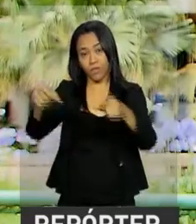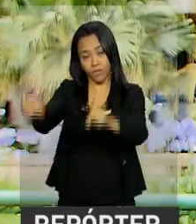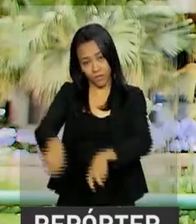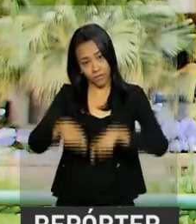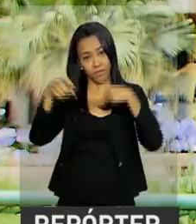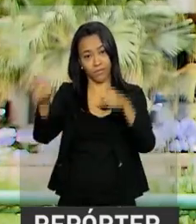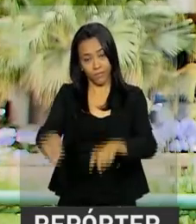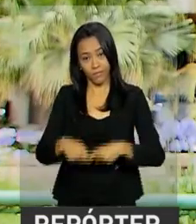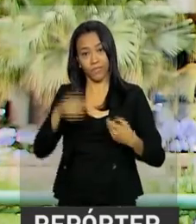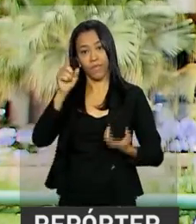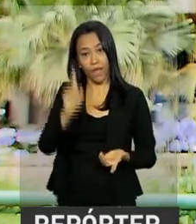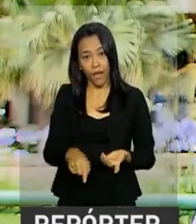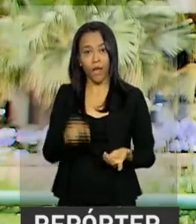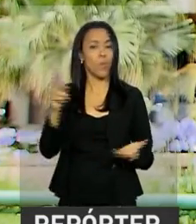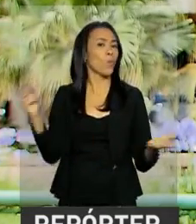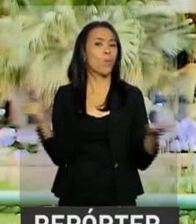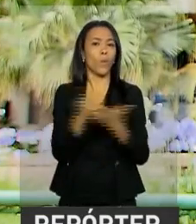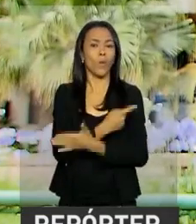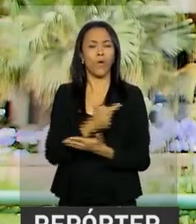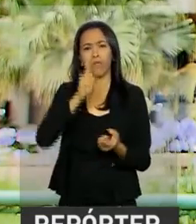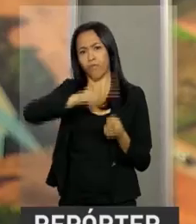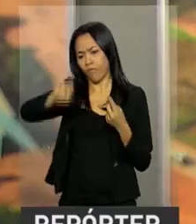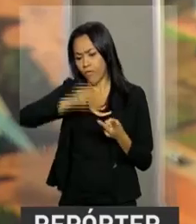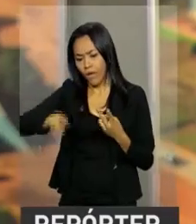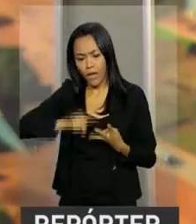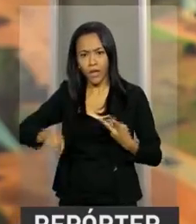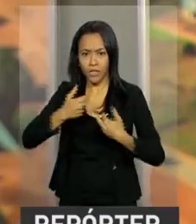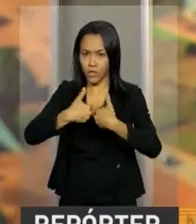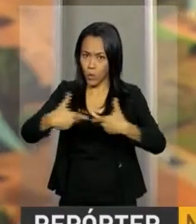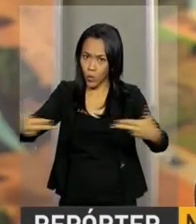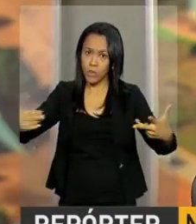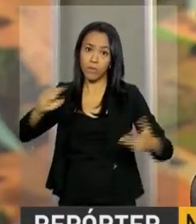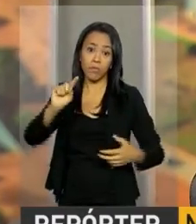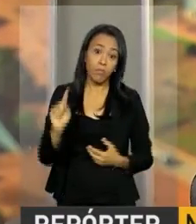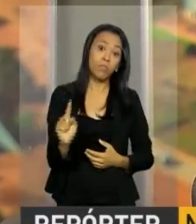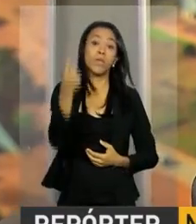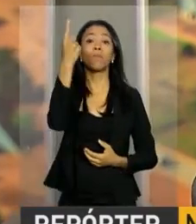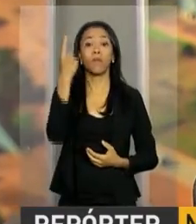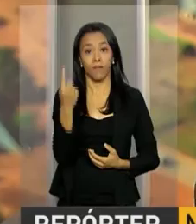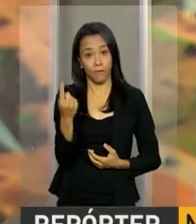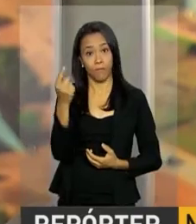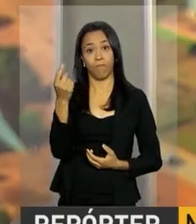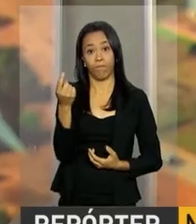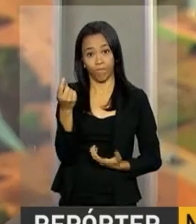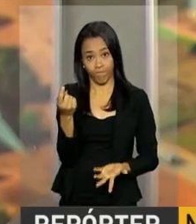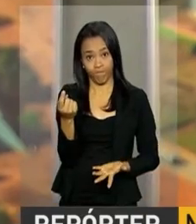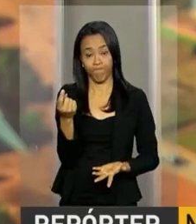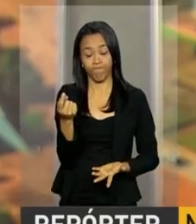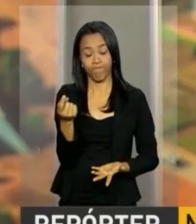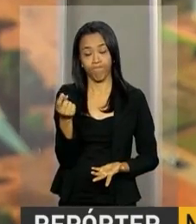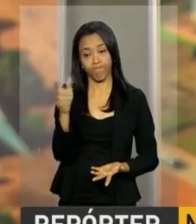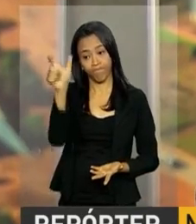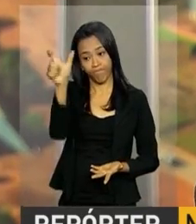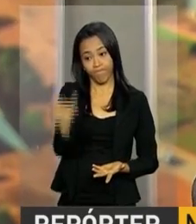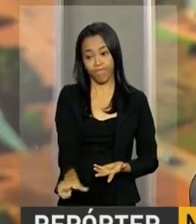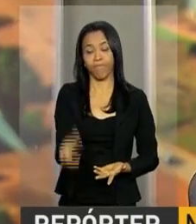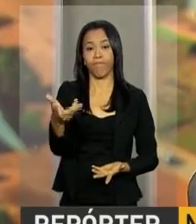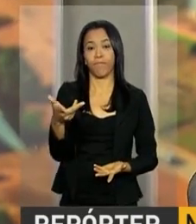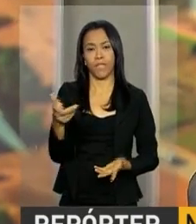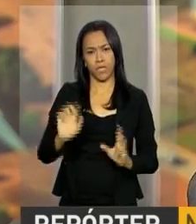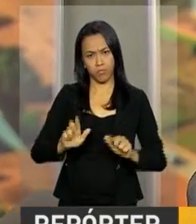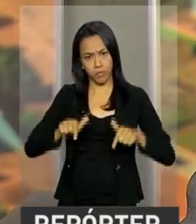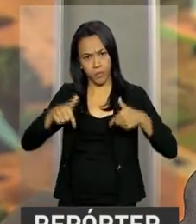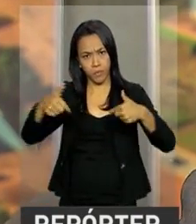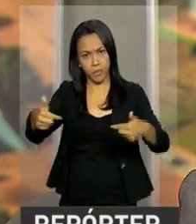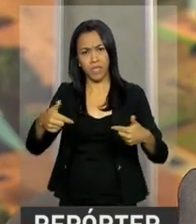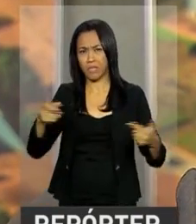grãos é resultado de vários fatores. Primeira competência do nosso produtor, né, de realmente avançar mesmo em épocas